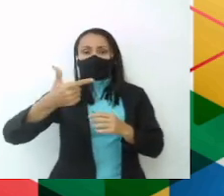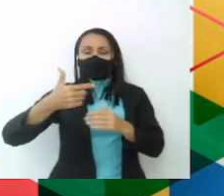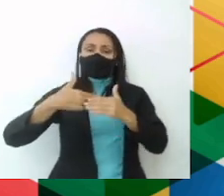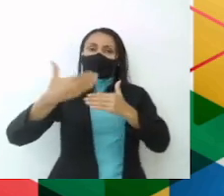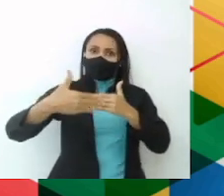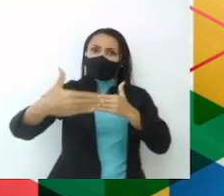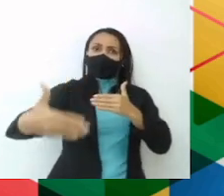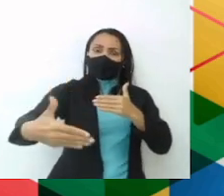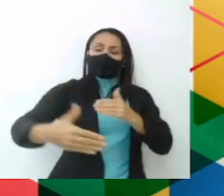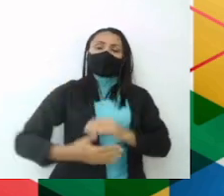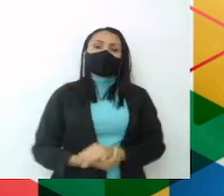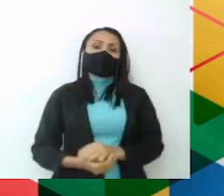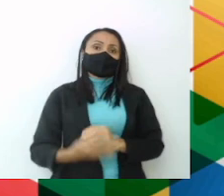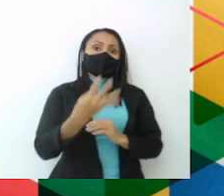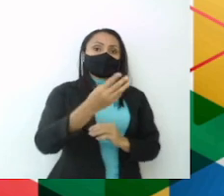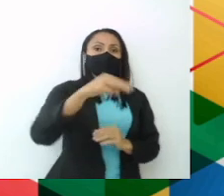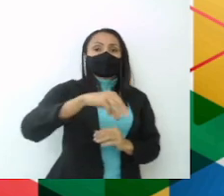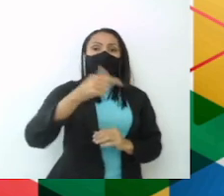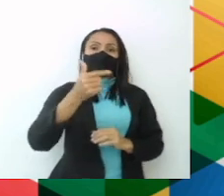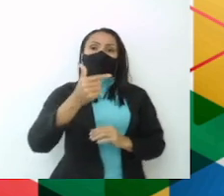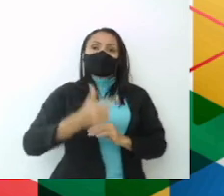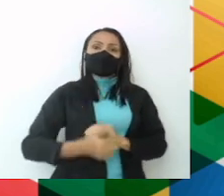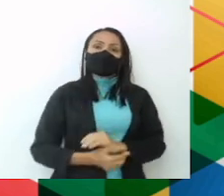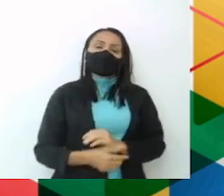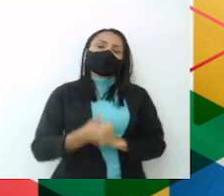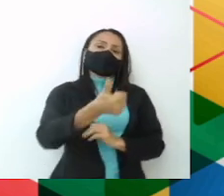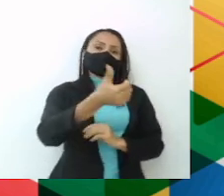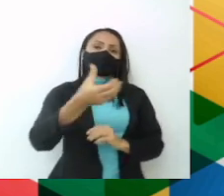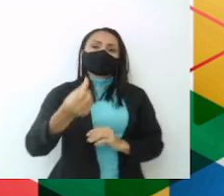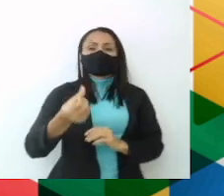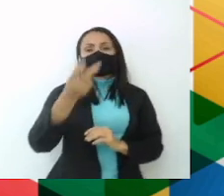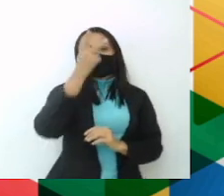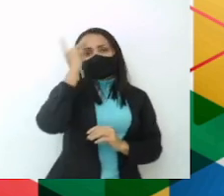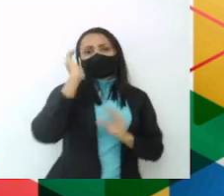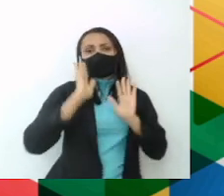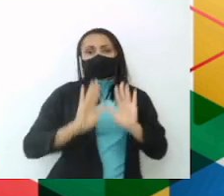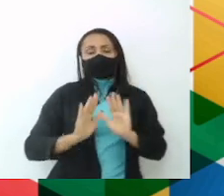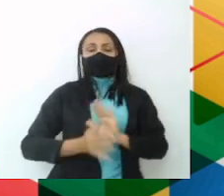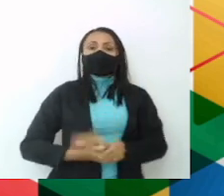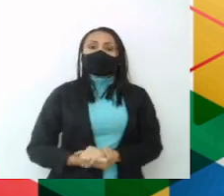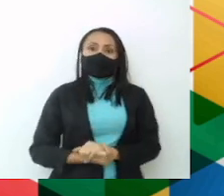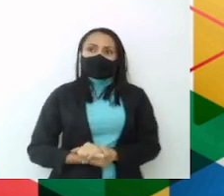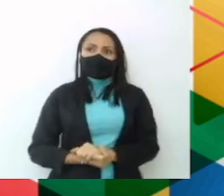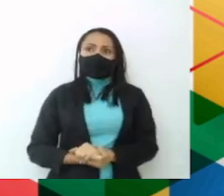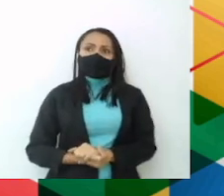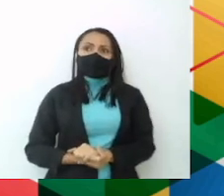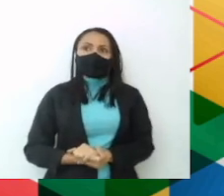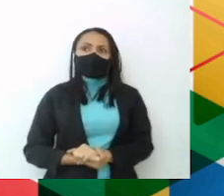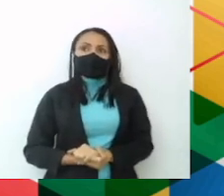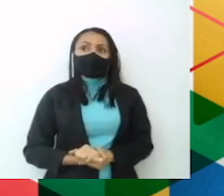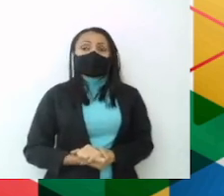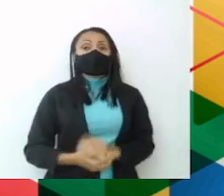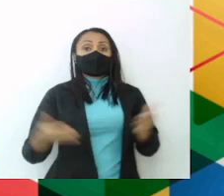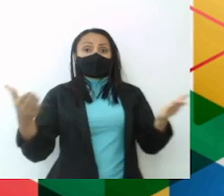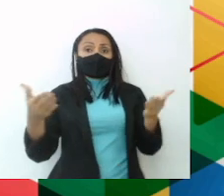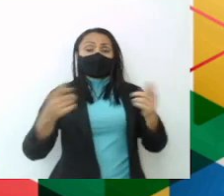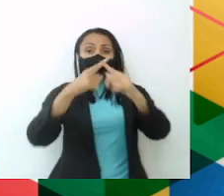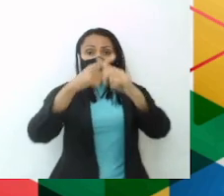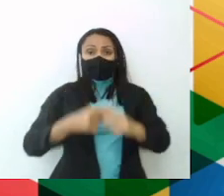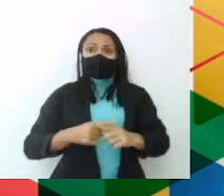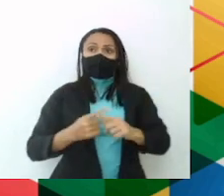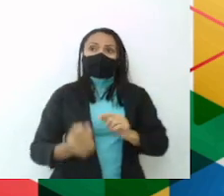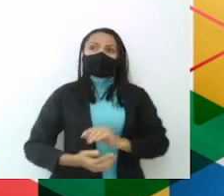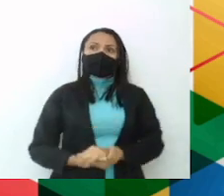vai. 4 metros quadrados, 16 pessoas. Então, aqui vai multiplicar 4